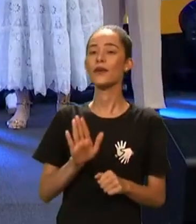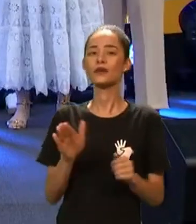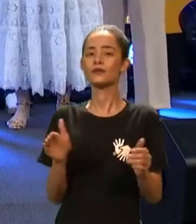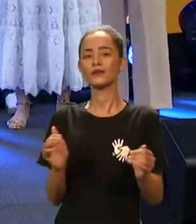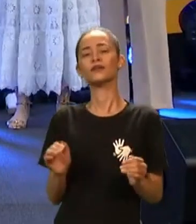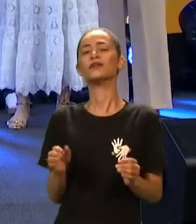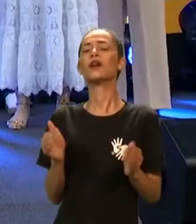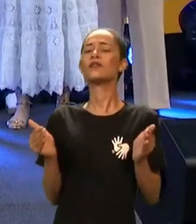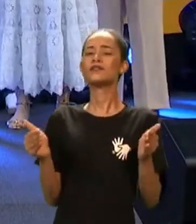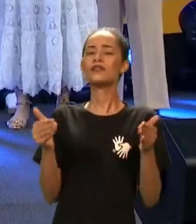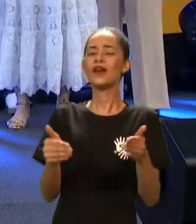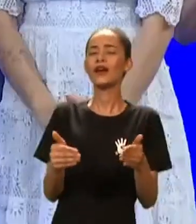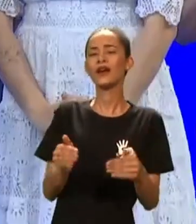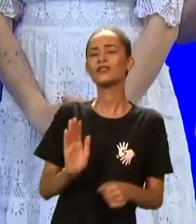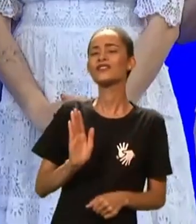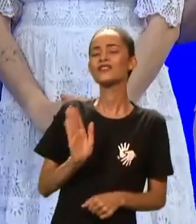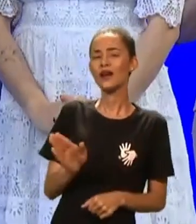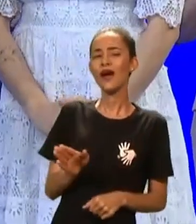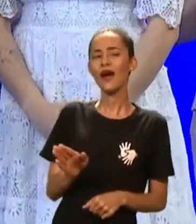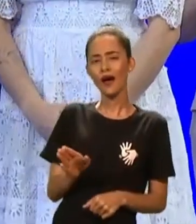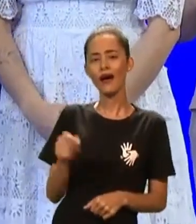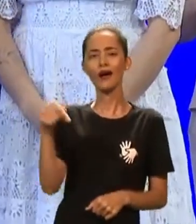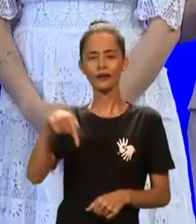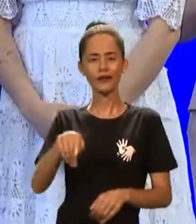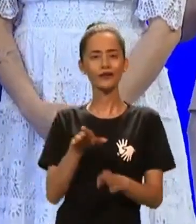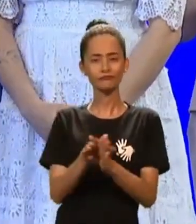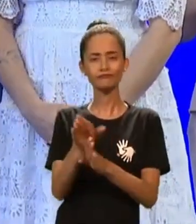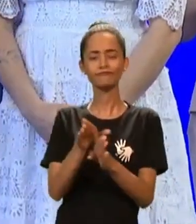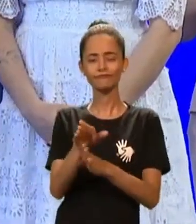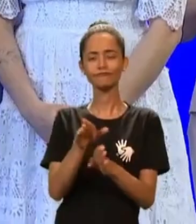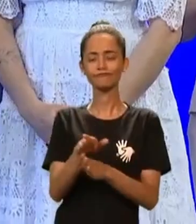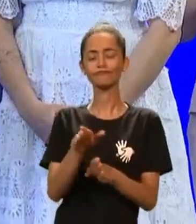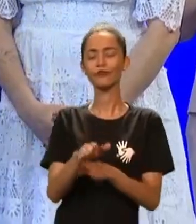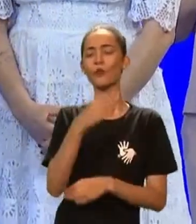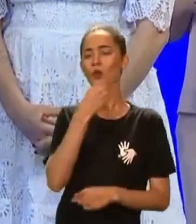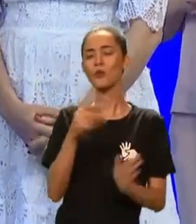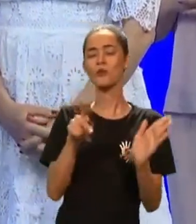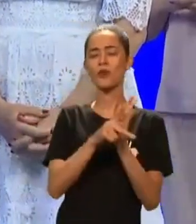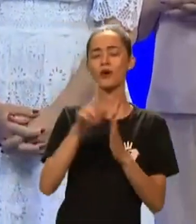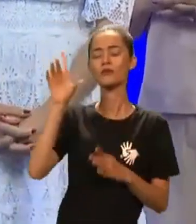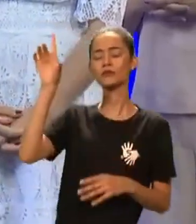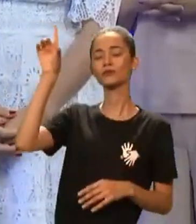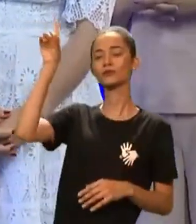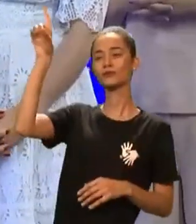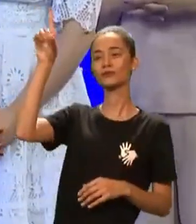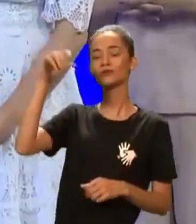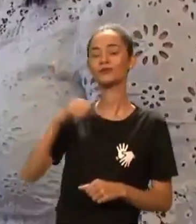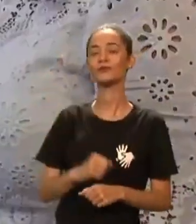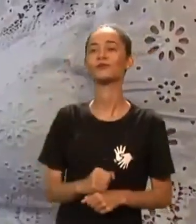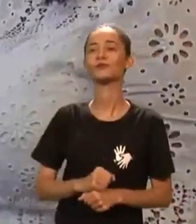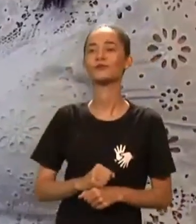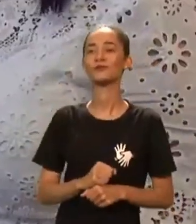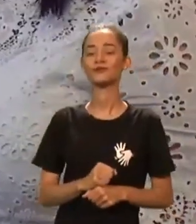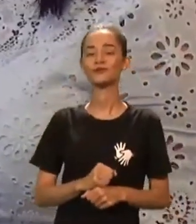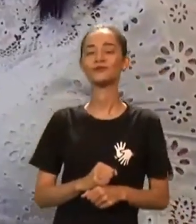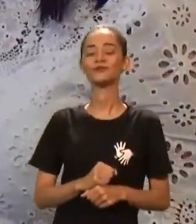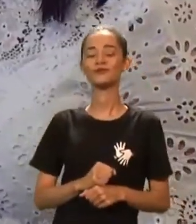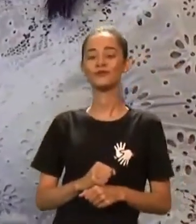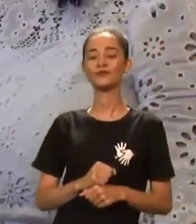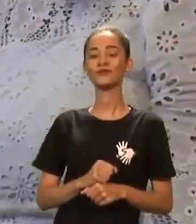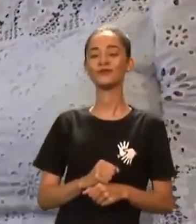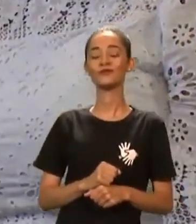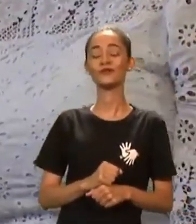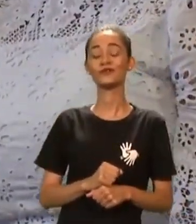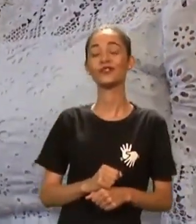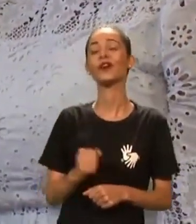atendendo. Um homem de Deus que Deus tem colocado, a Núbia, sua querida esposa, e esse fruto aqui que Deus